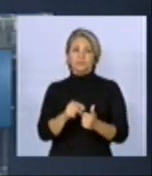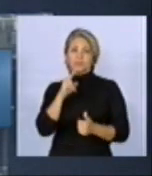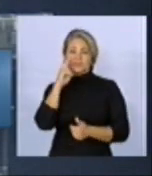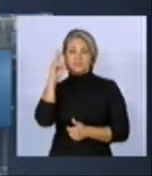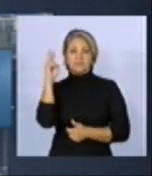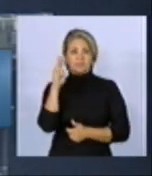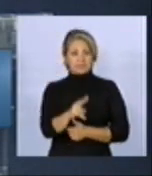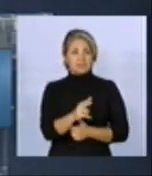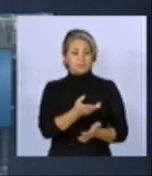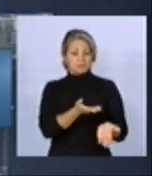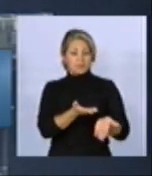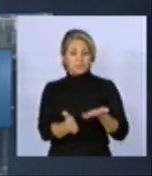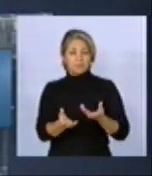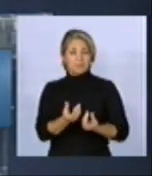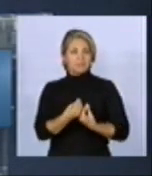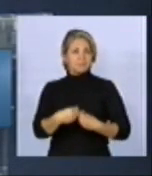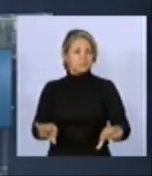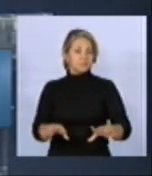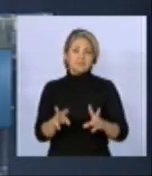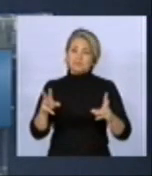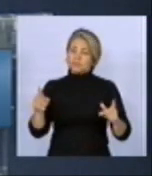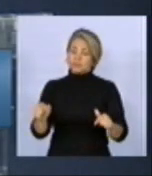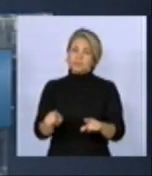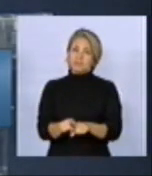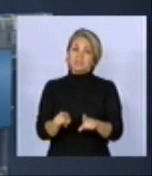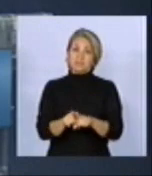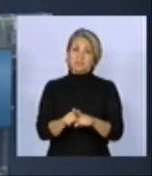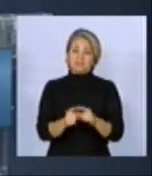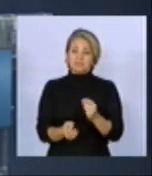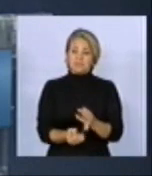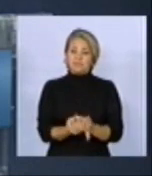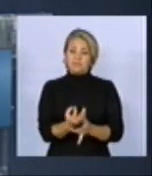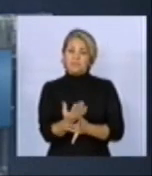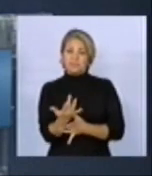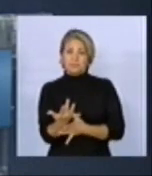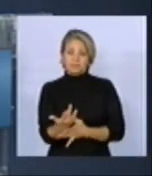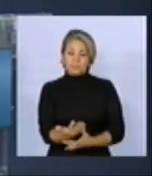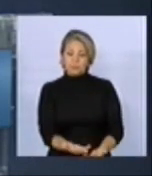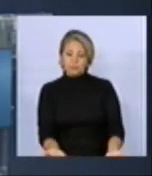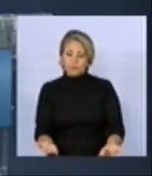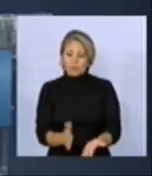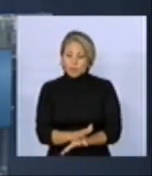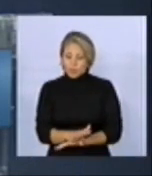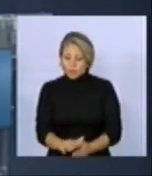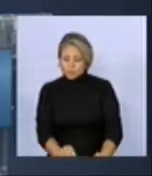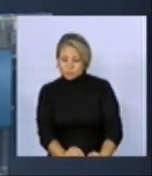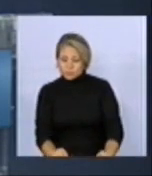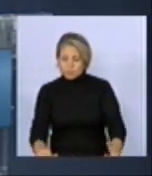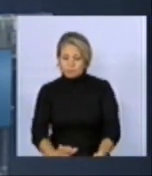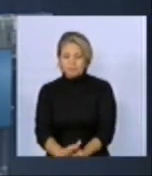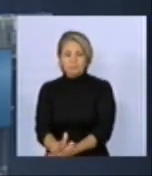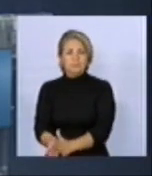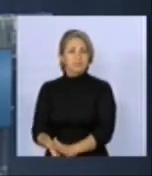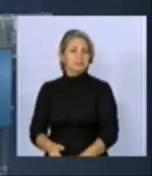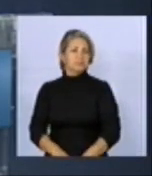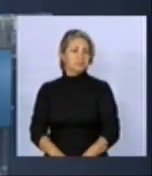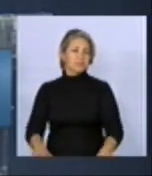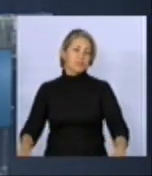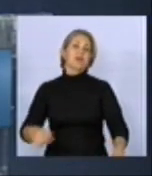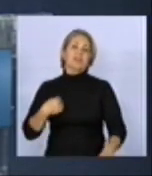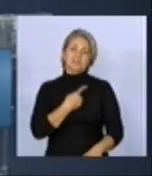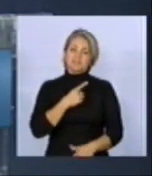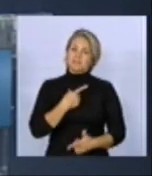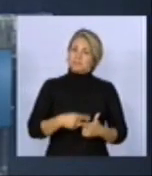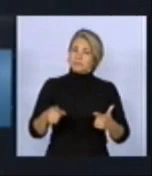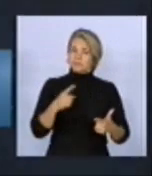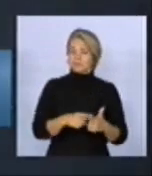do da da perda dessa desses nutrientes como do ponto de vista da da fertilidade do do solo né então a gente tem aí um problema